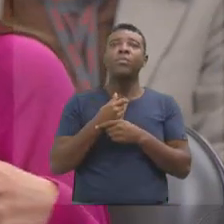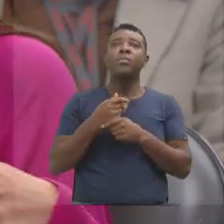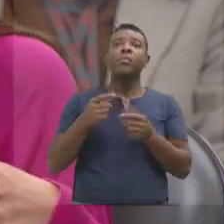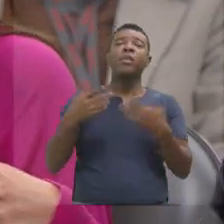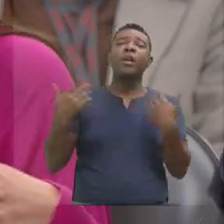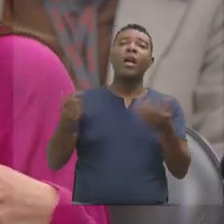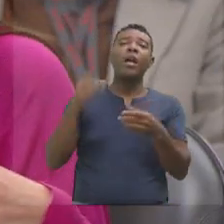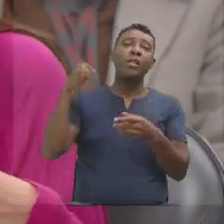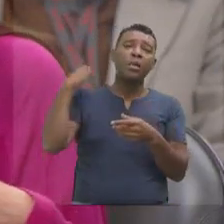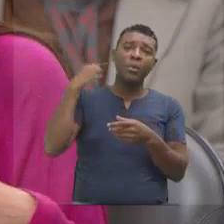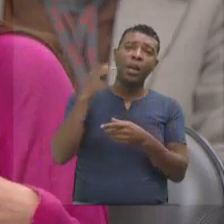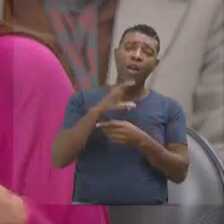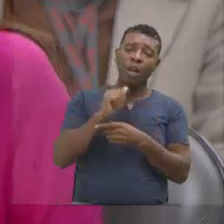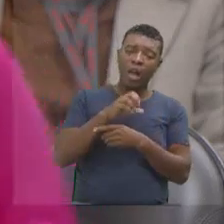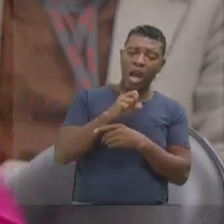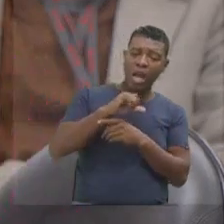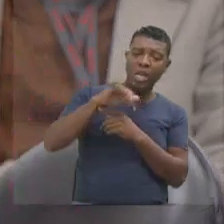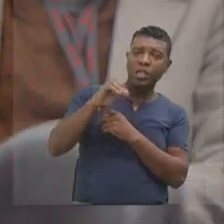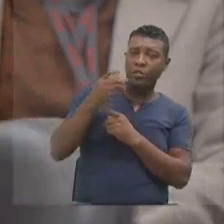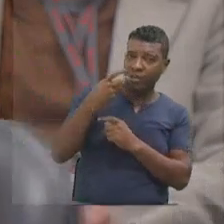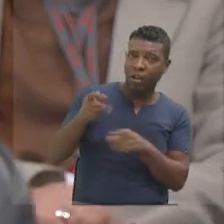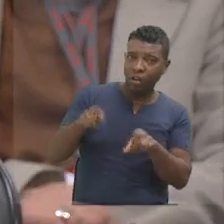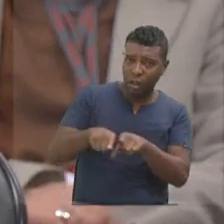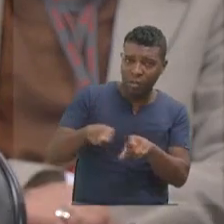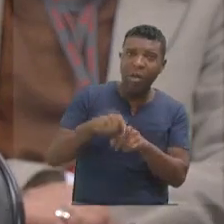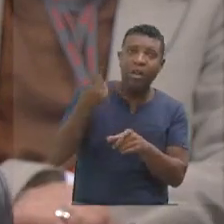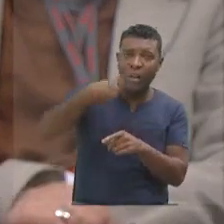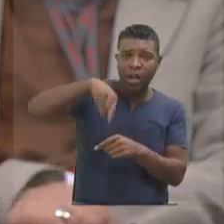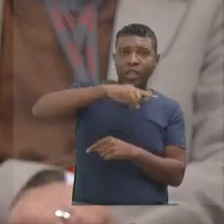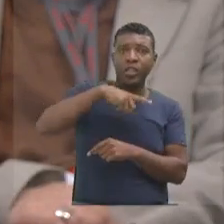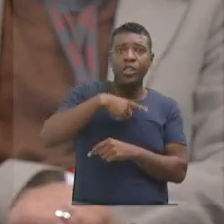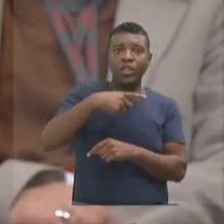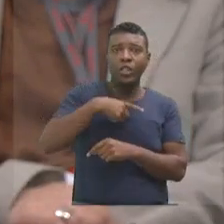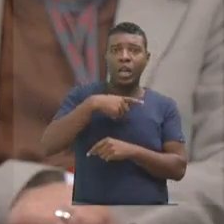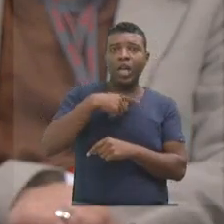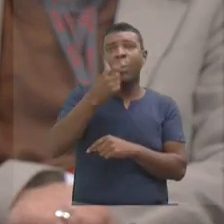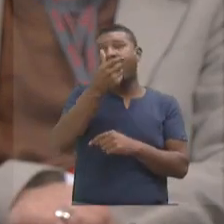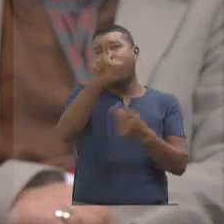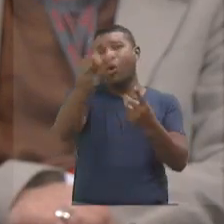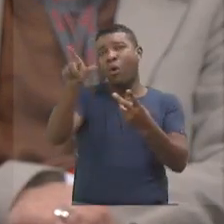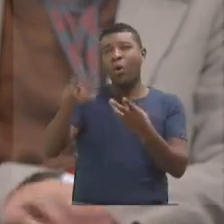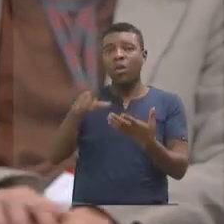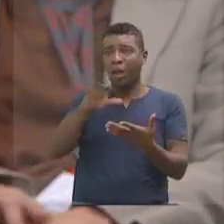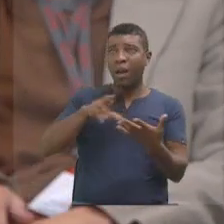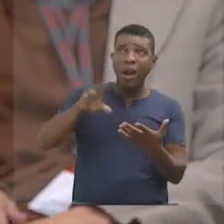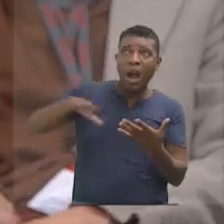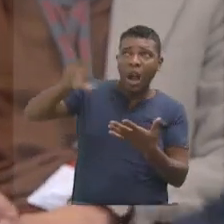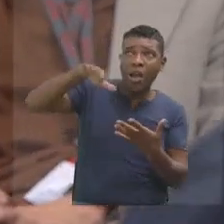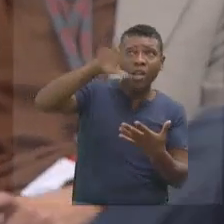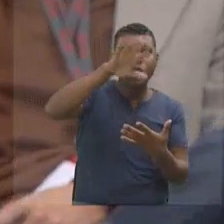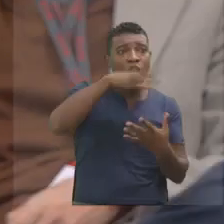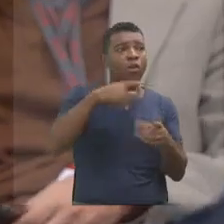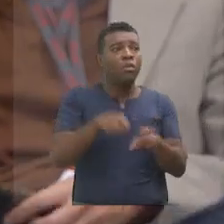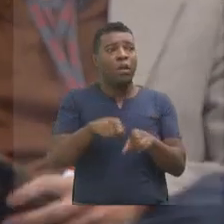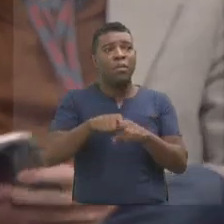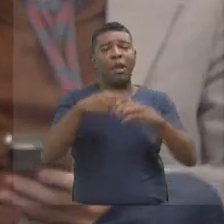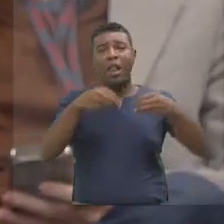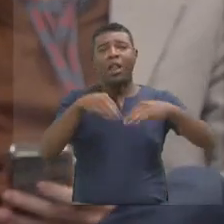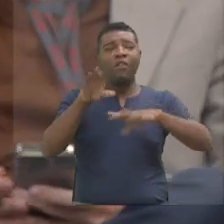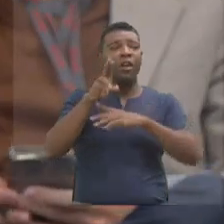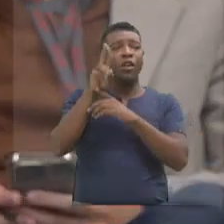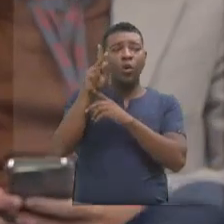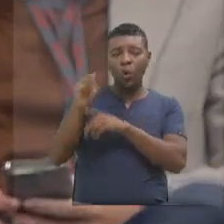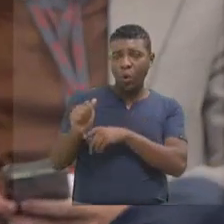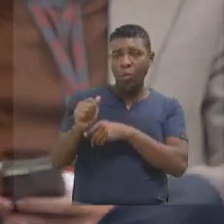também conhece bem a gente tem outros outros regiões que nós estamos levando UPA e a